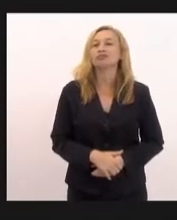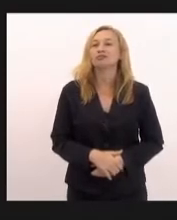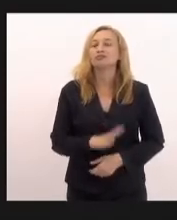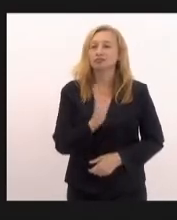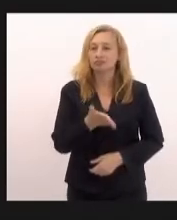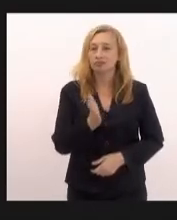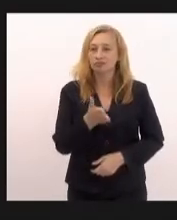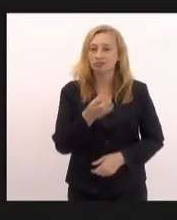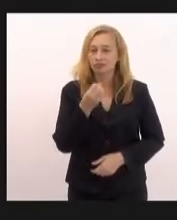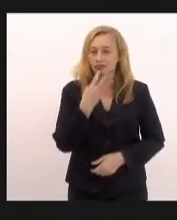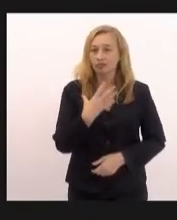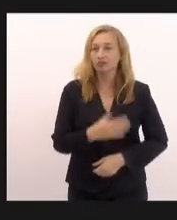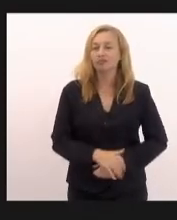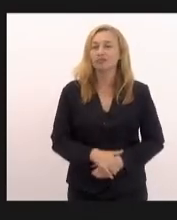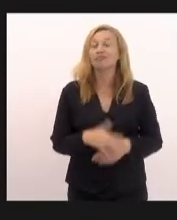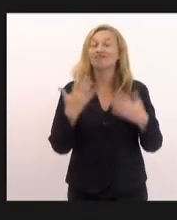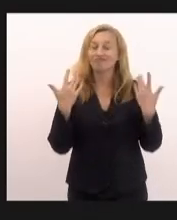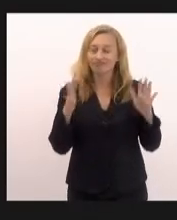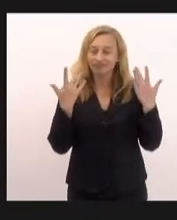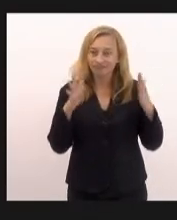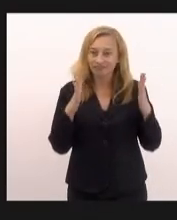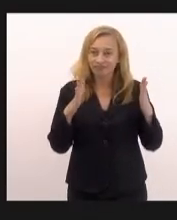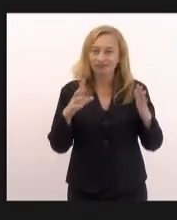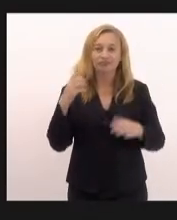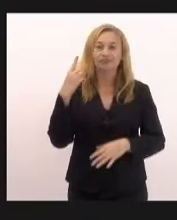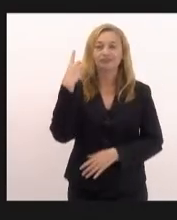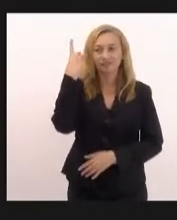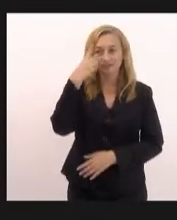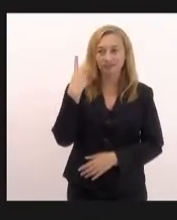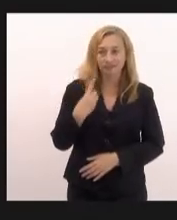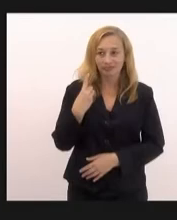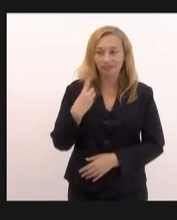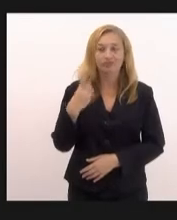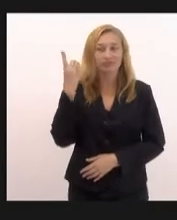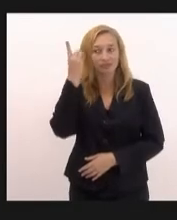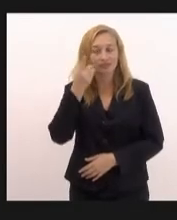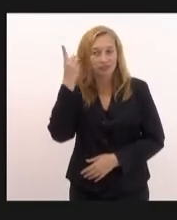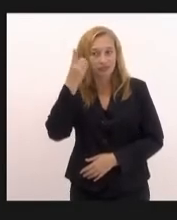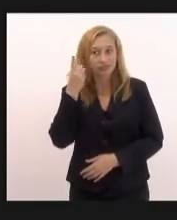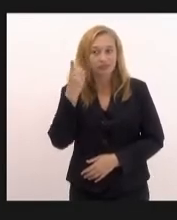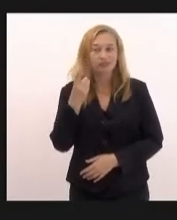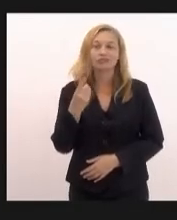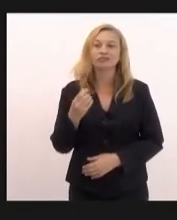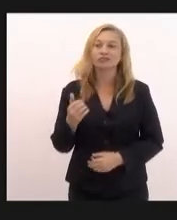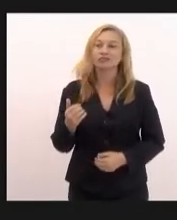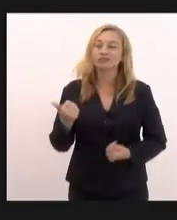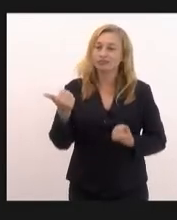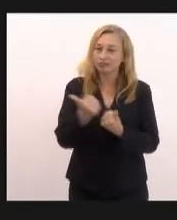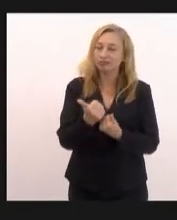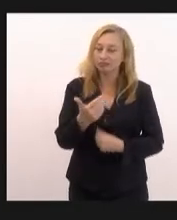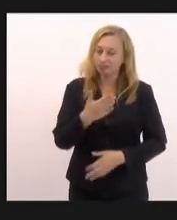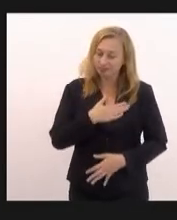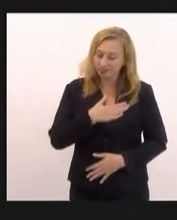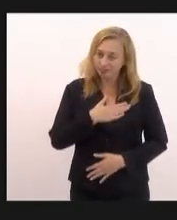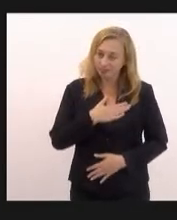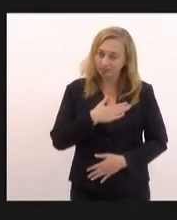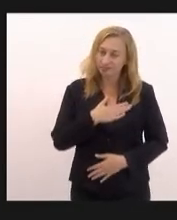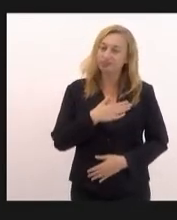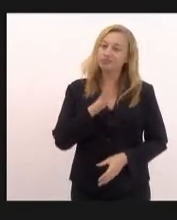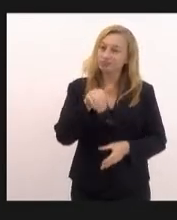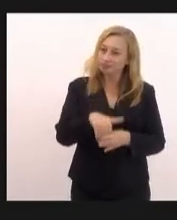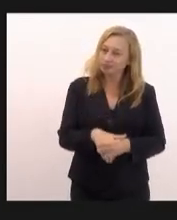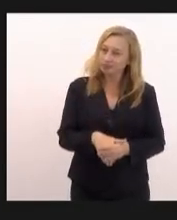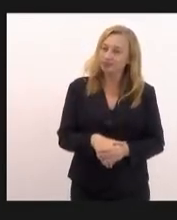é mais do que louvável. Parabéns, nobre deputada Dani Monteiro, e pode contar com o nosso voto